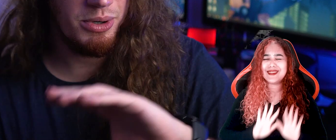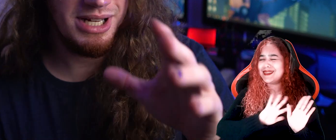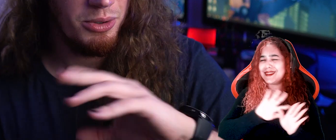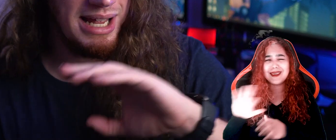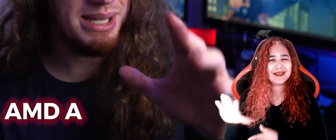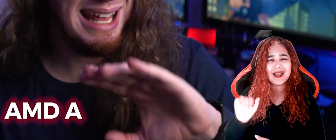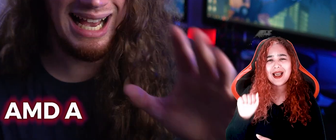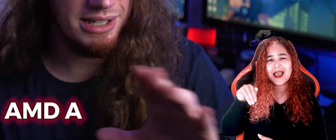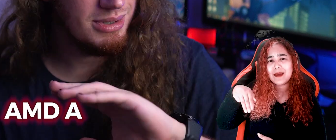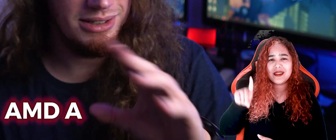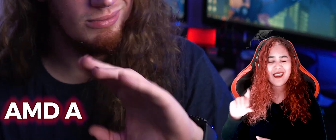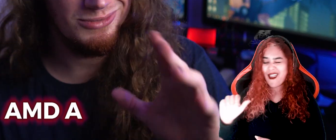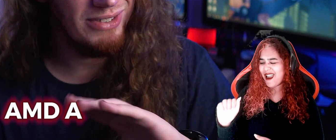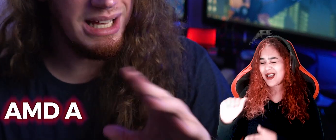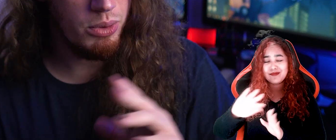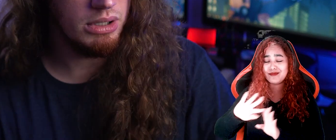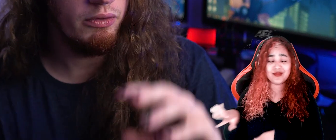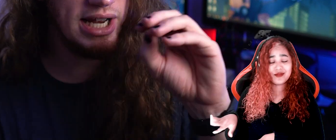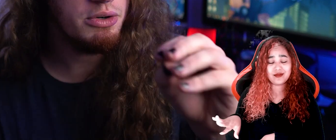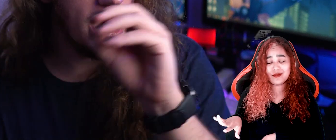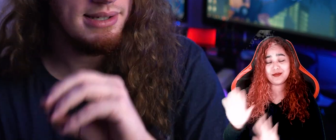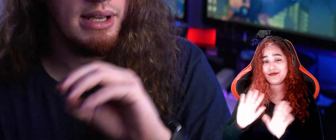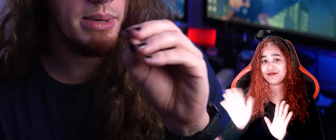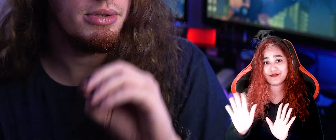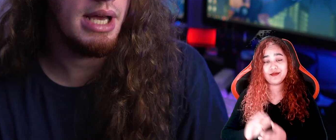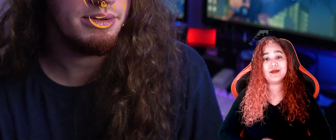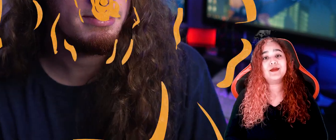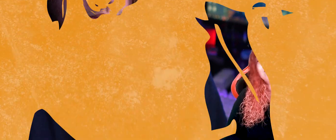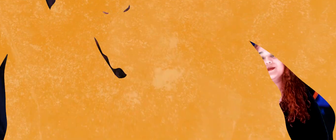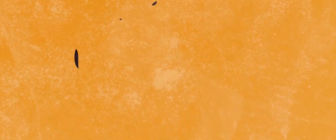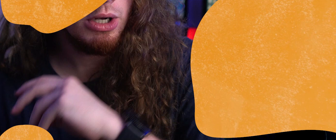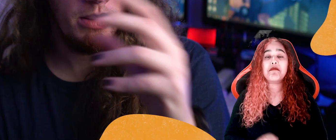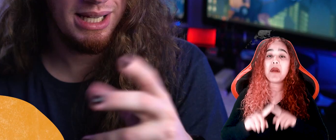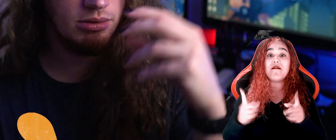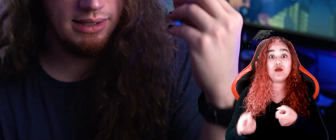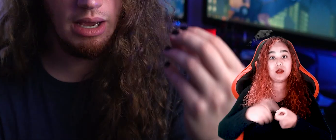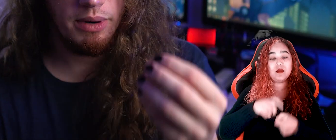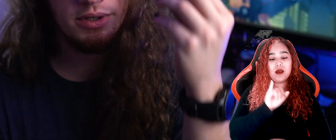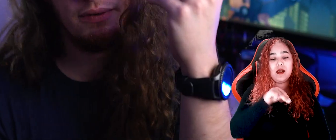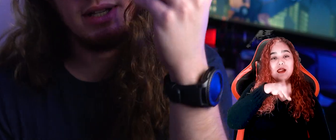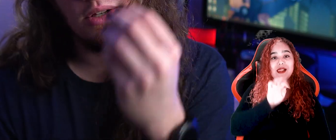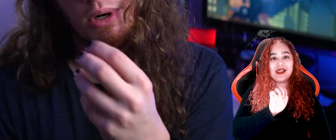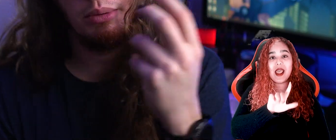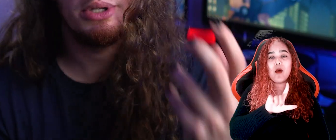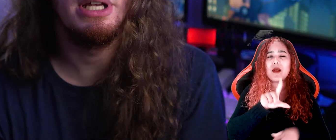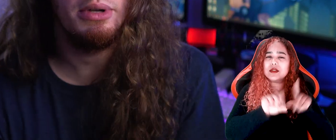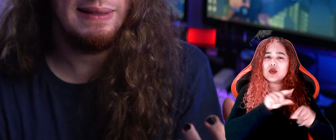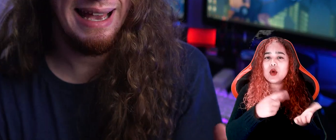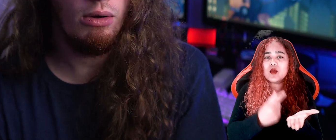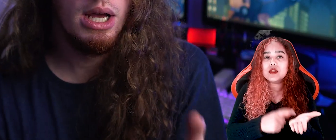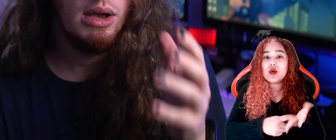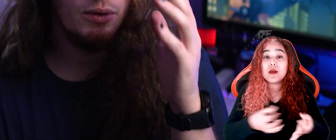Esquece processador AMD A, isso aí não vai dar bom não. Vai de Ryzen que é mais sucesso. Voltando agora pra questão da Intel, pra você fazer a escolha do